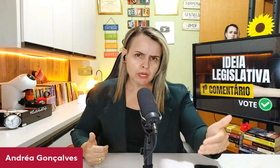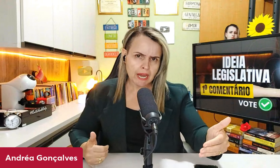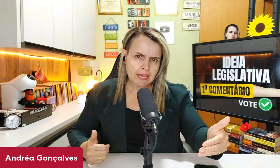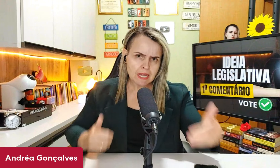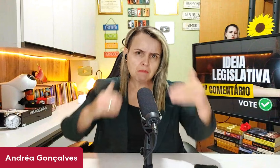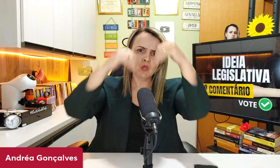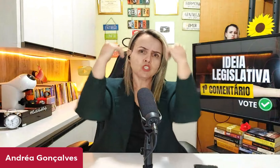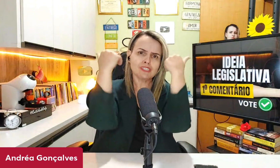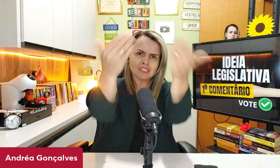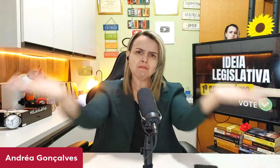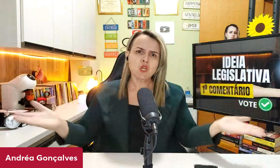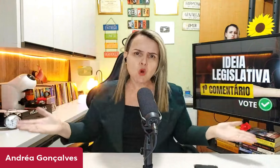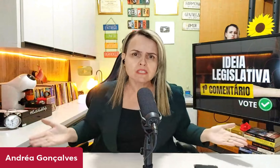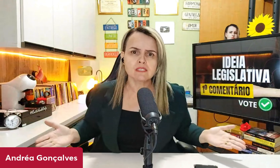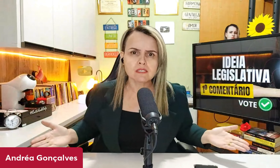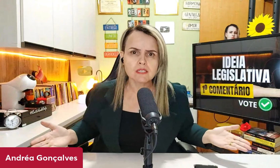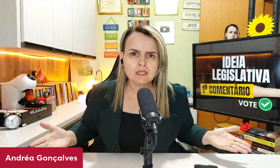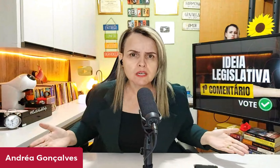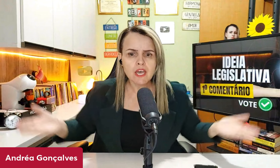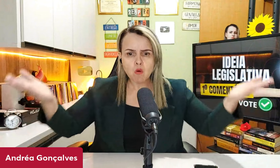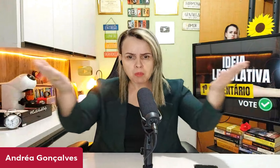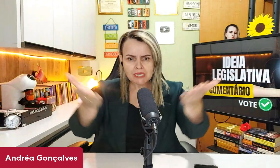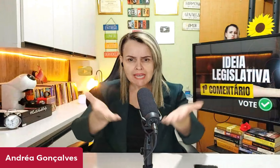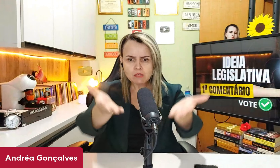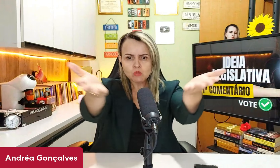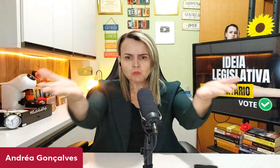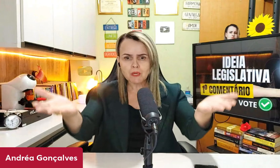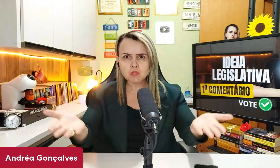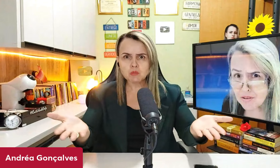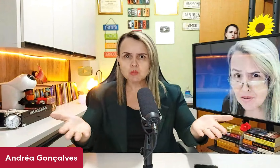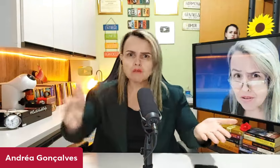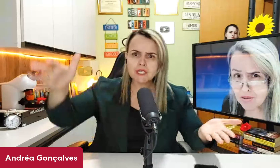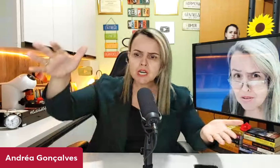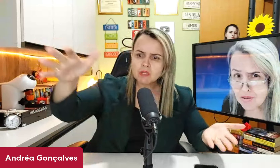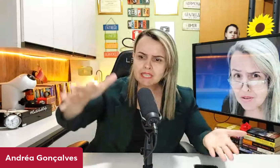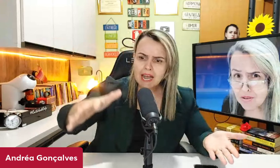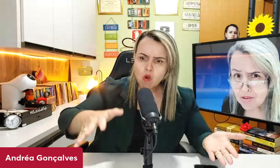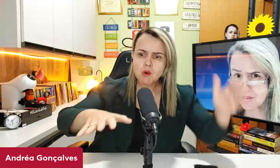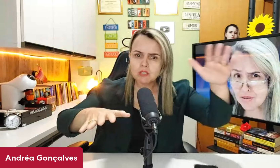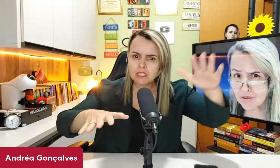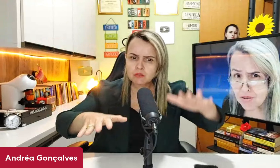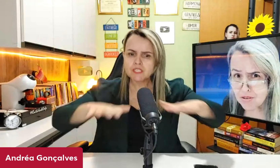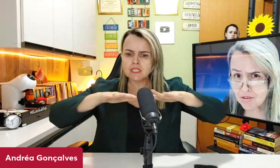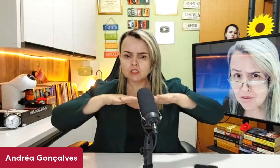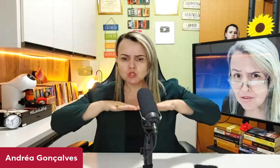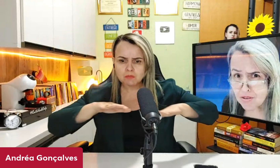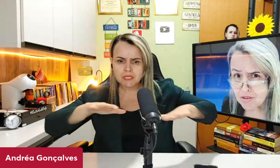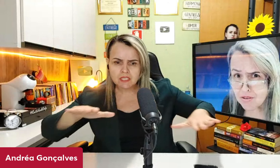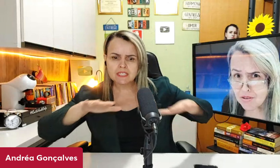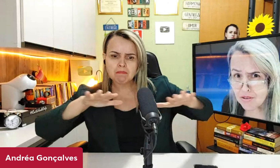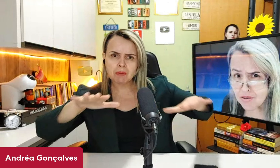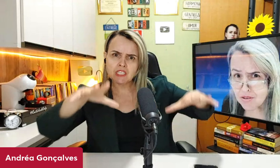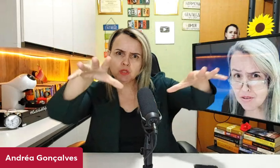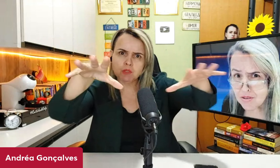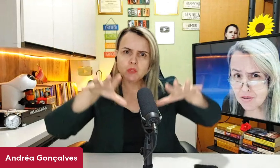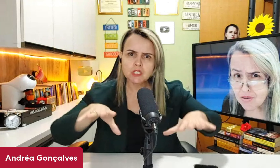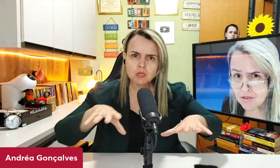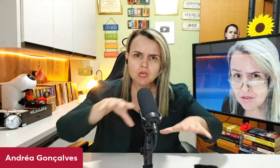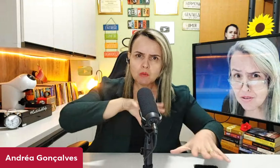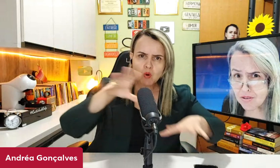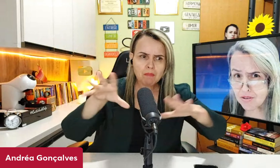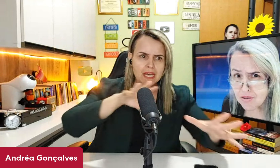danos Moraes na monta de 100 milhões é o plenário do Supremo Tribunal Federal que tá acomodando fazendo a dosimetria da pena e